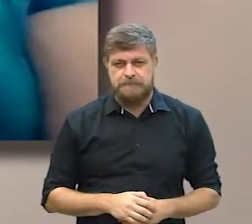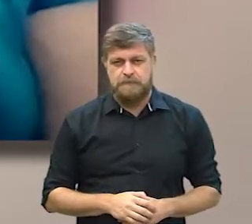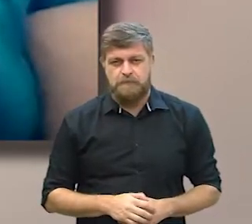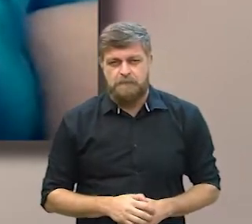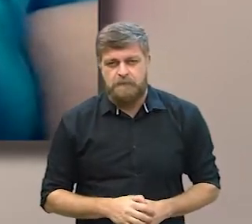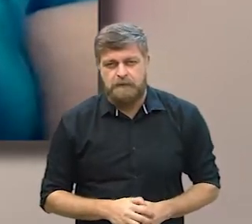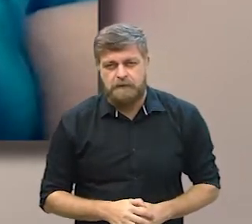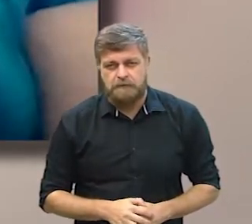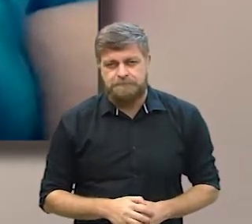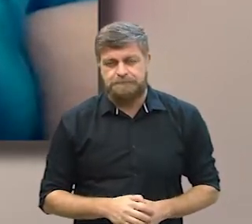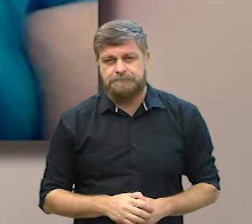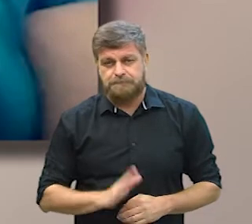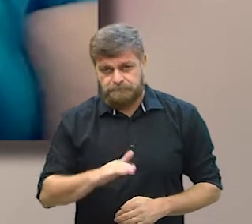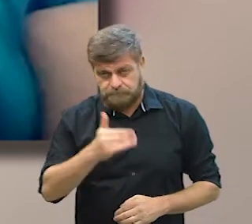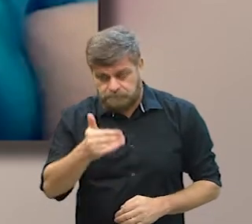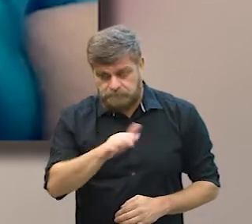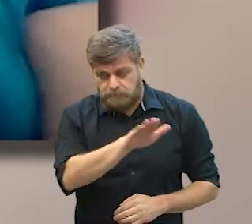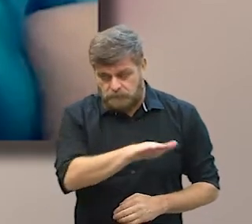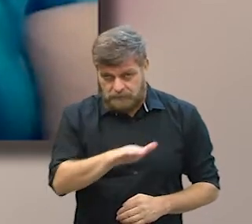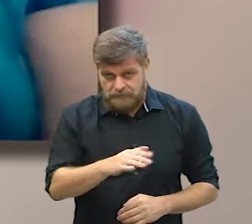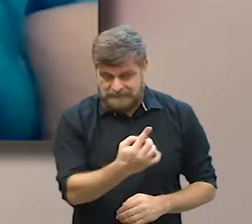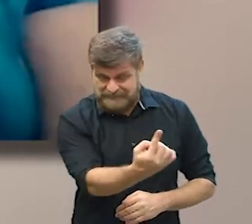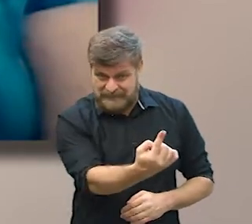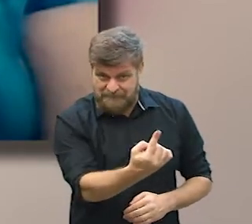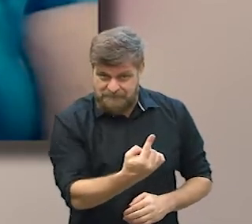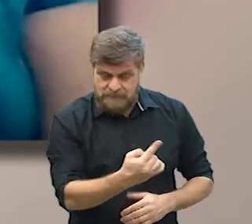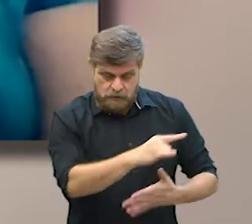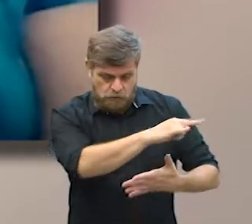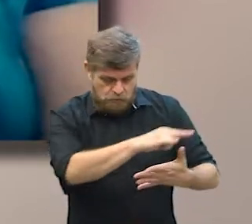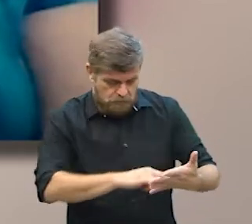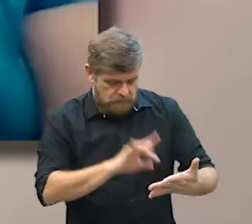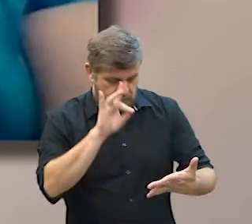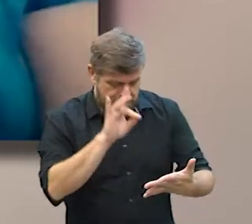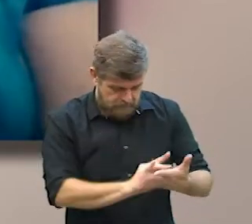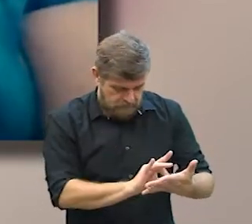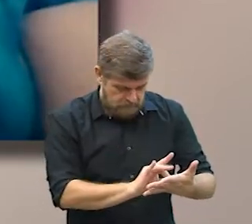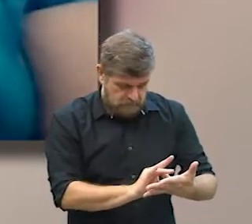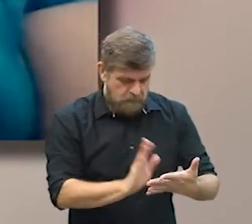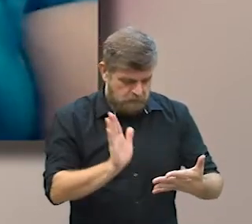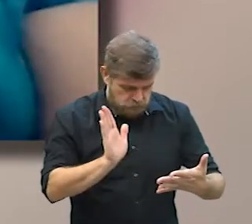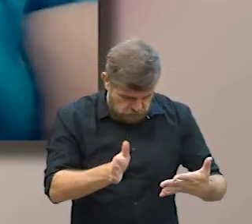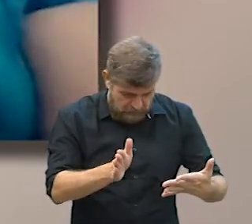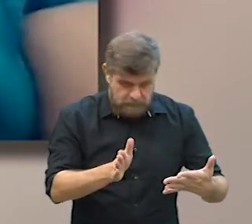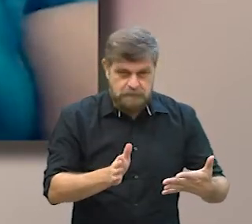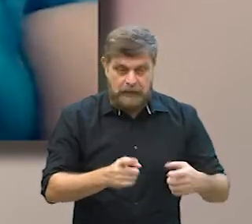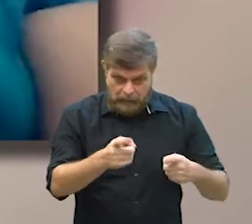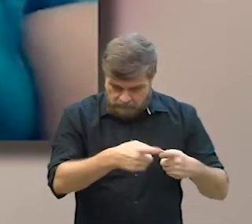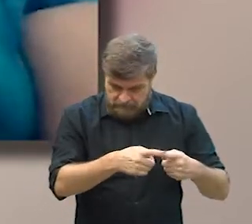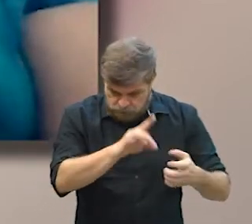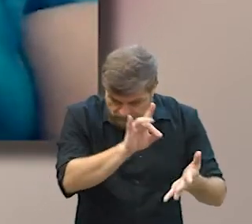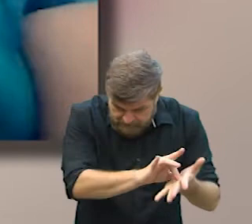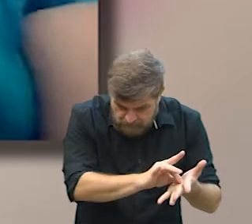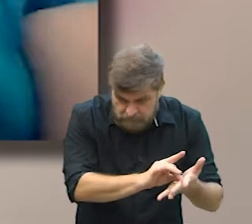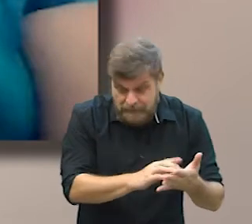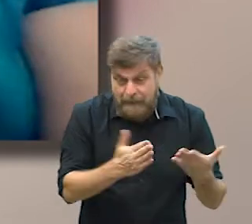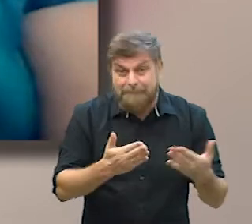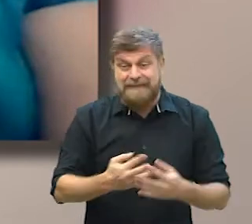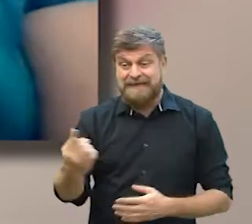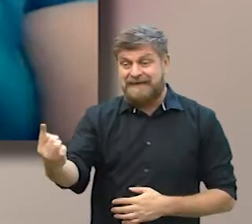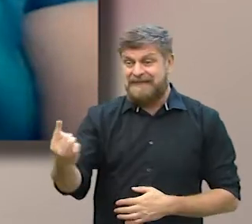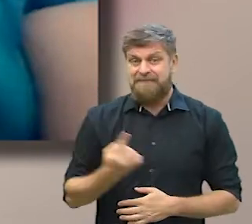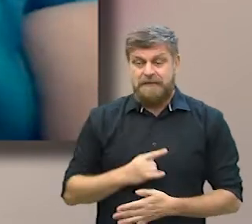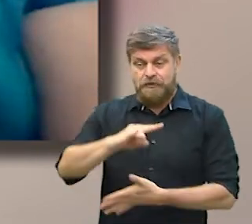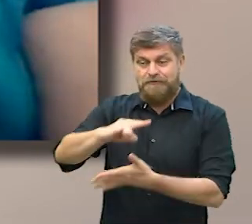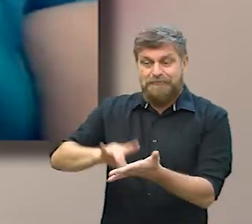autista, né? Então, quando a criança já vem com o diagnóstico, é uma coisa. Agora, quando ela não vem com